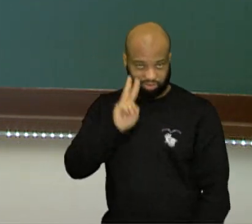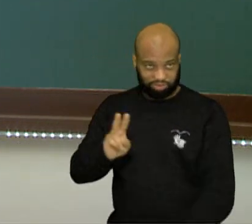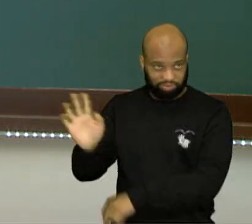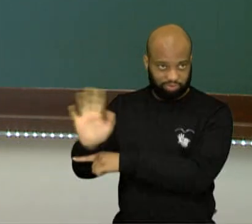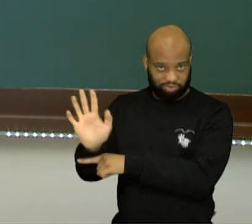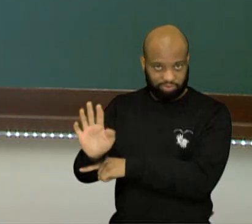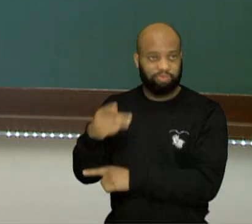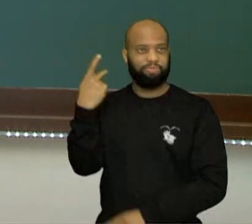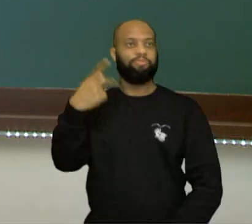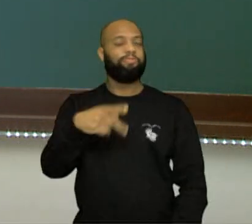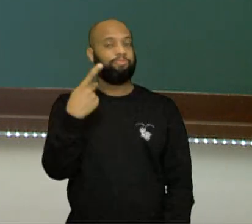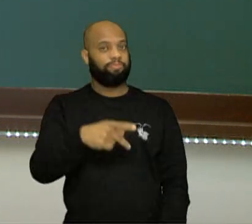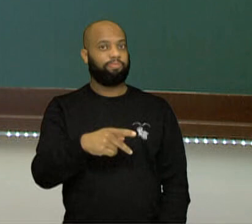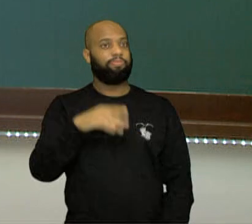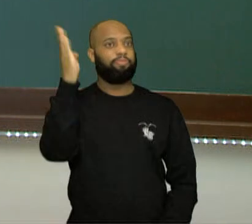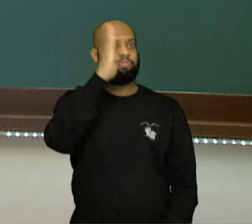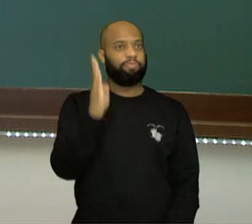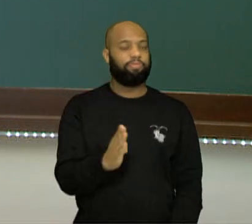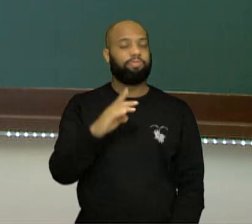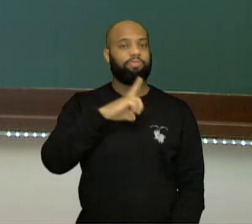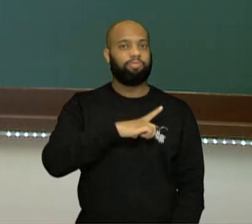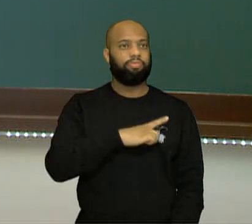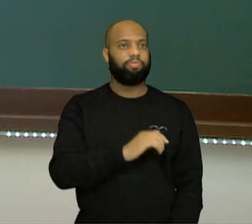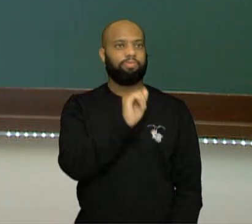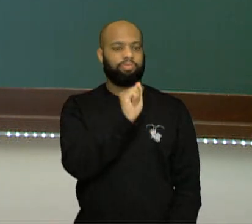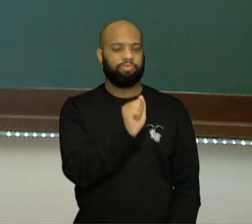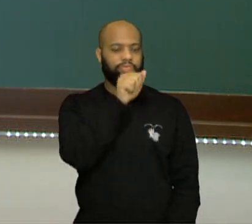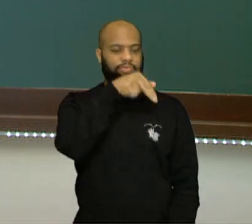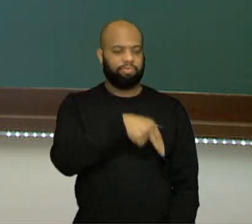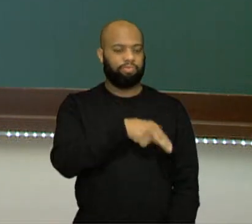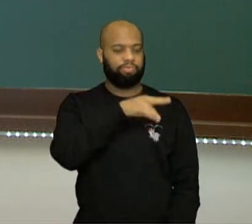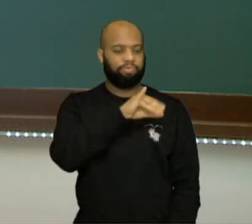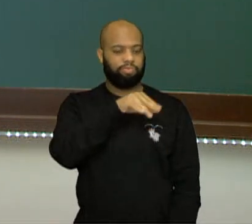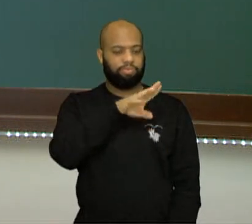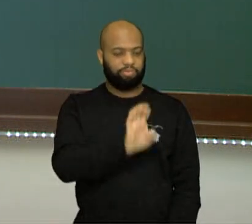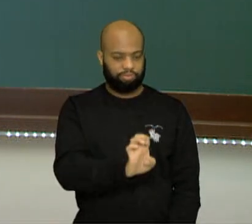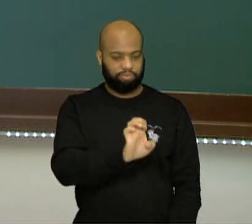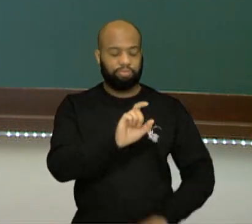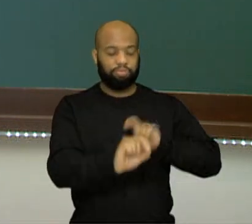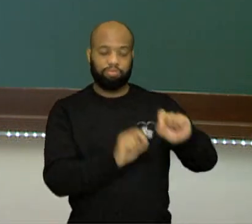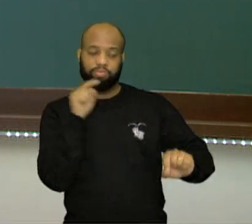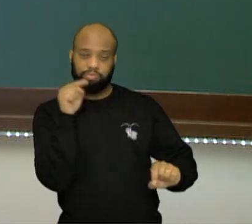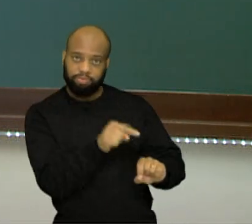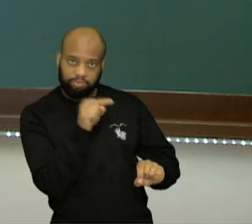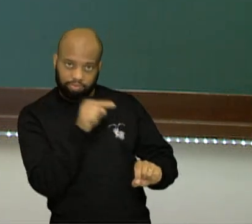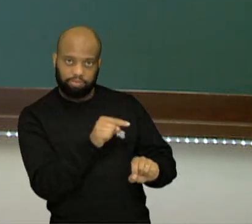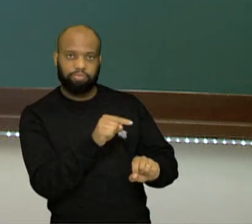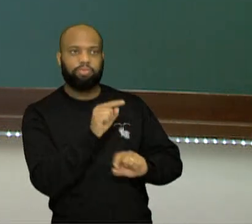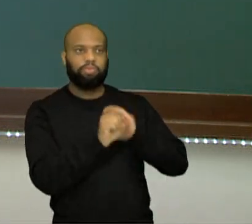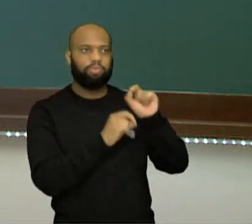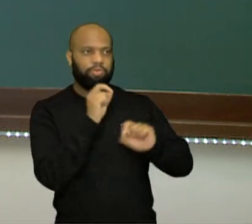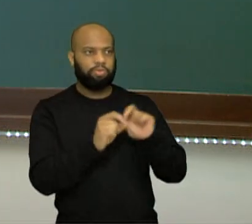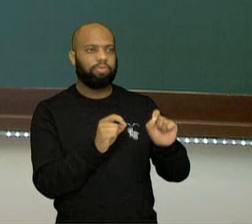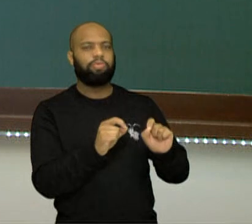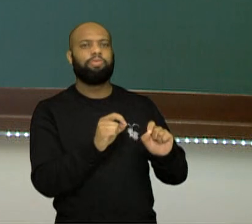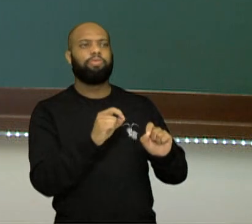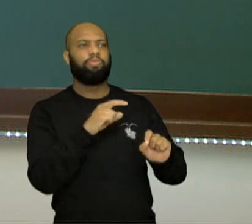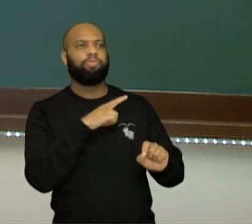Agência Nacional de Cinema, a Ancine, que é uma agência fomentadora, né,